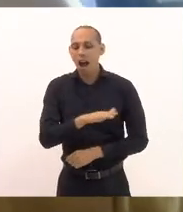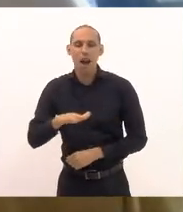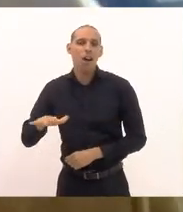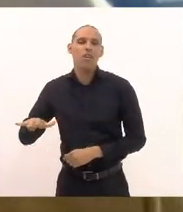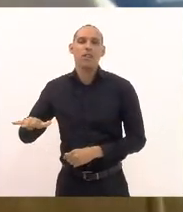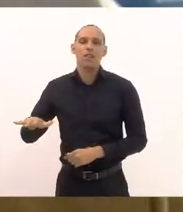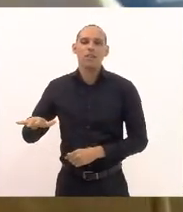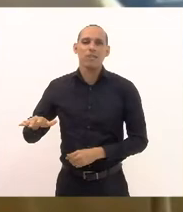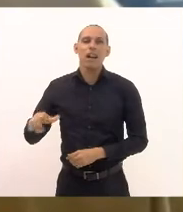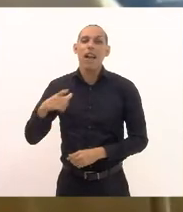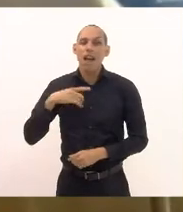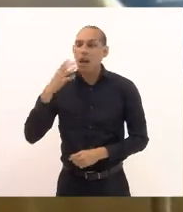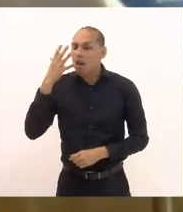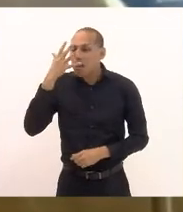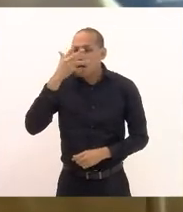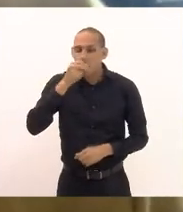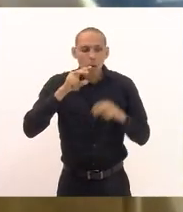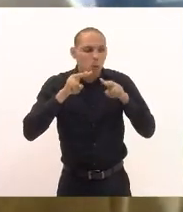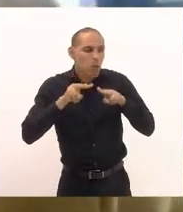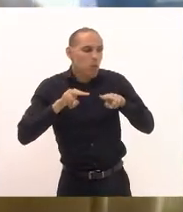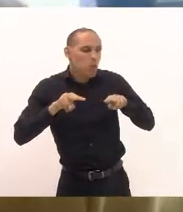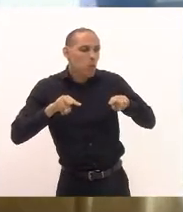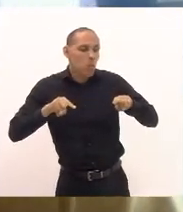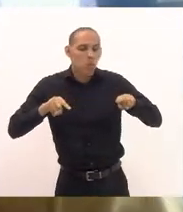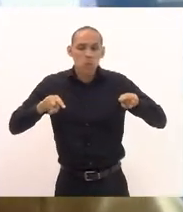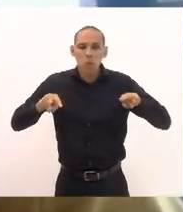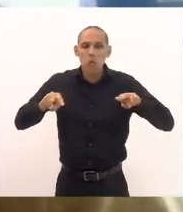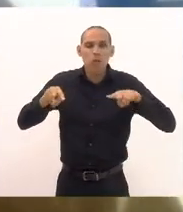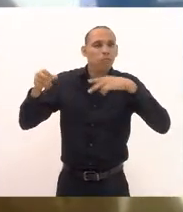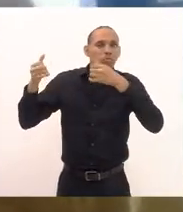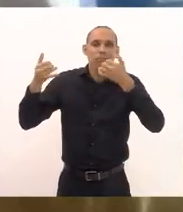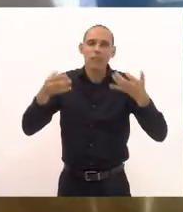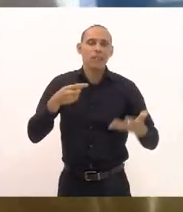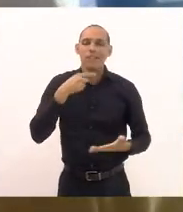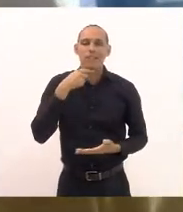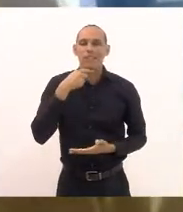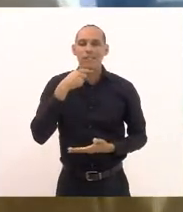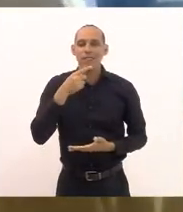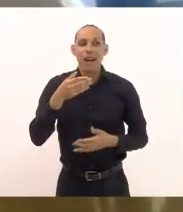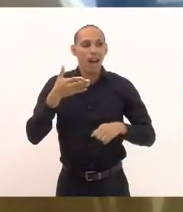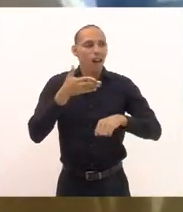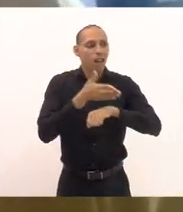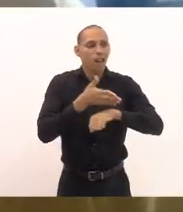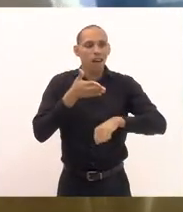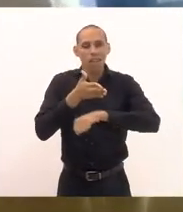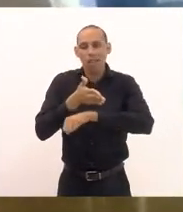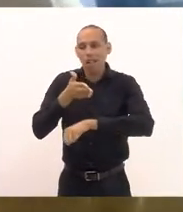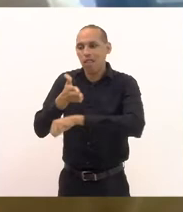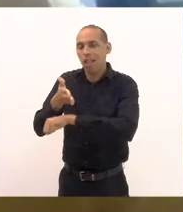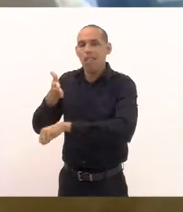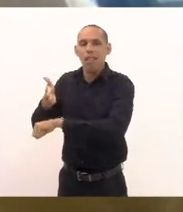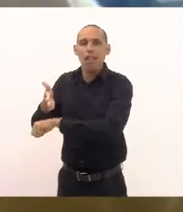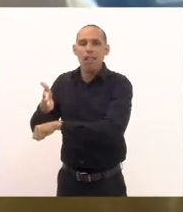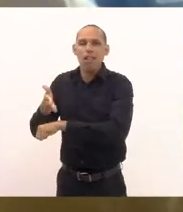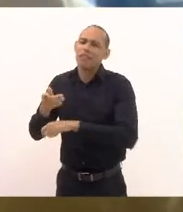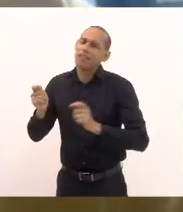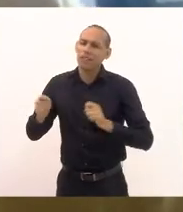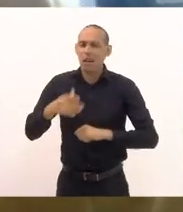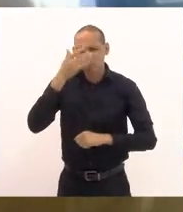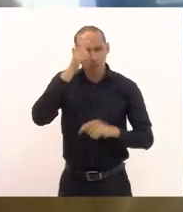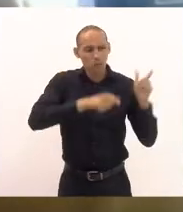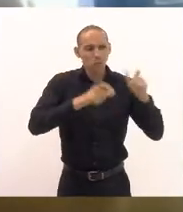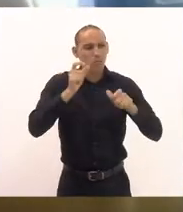de uma beleza cênica indescritível, garantindo o acesso aos